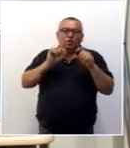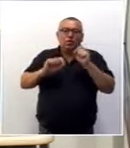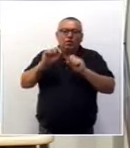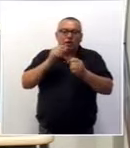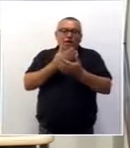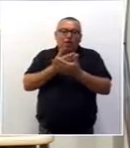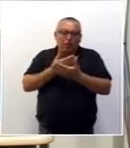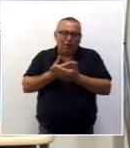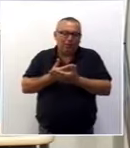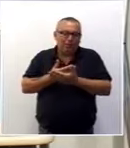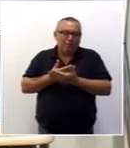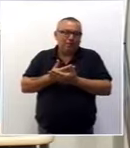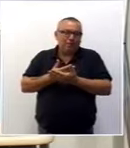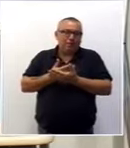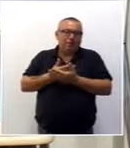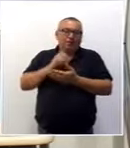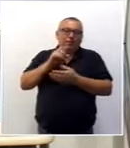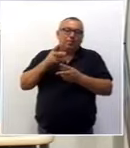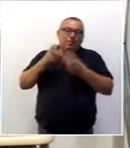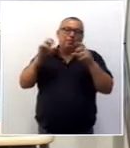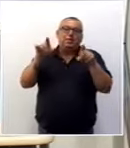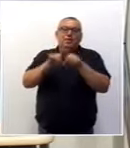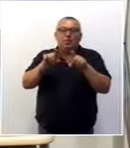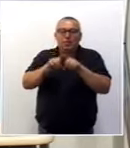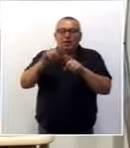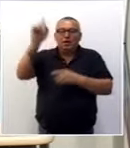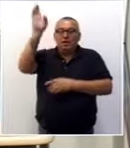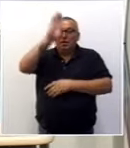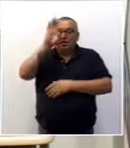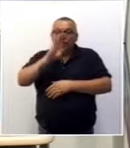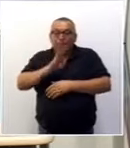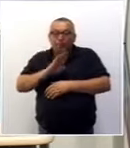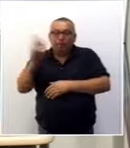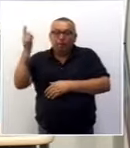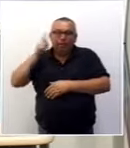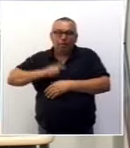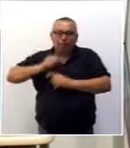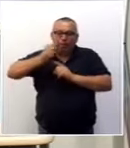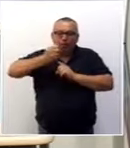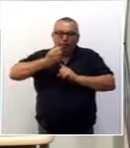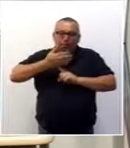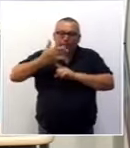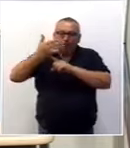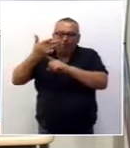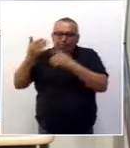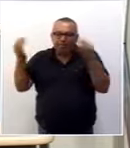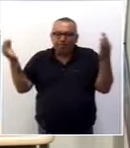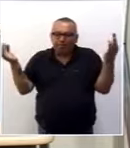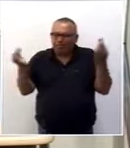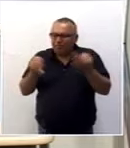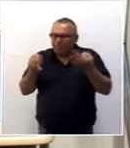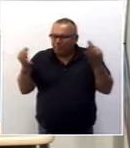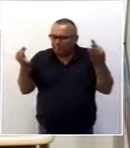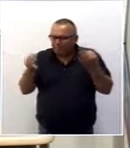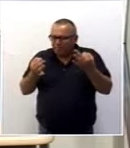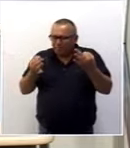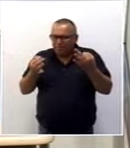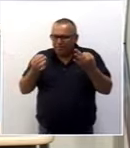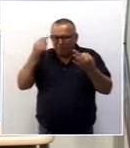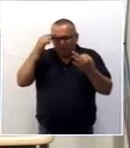tá? Vocês puderam perceber lá que o Brasil desenvolve tecnologia de ponta, não é? Imagine a